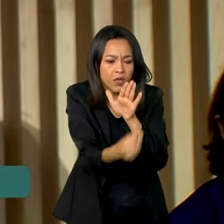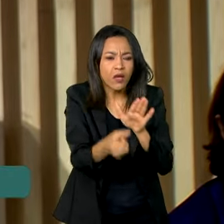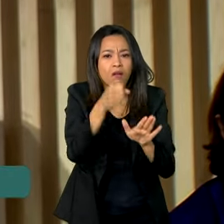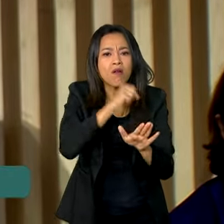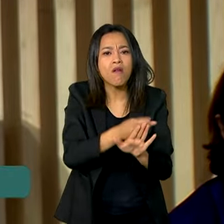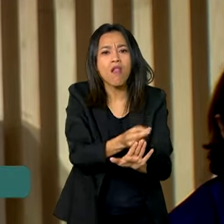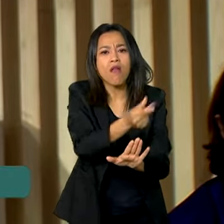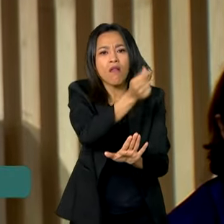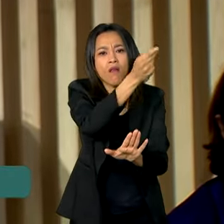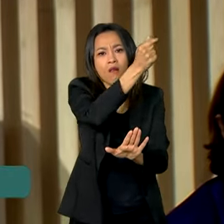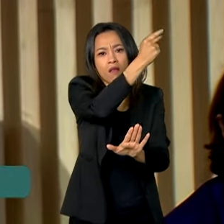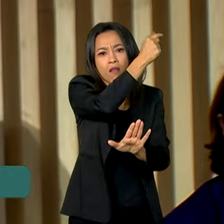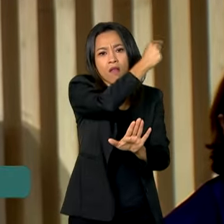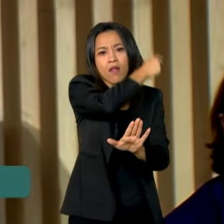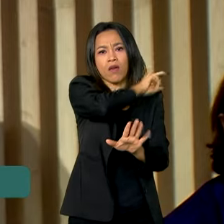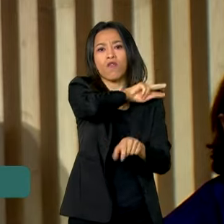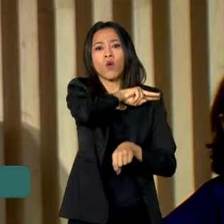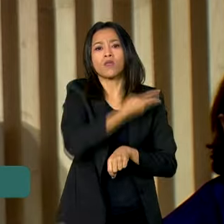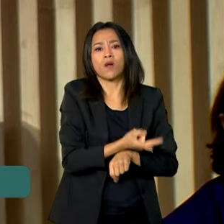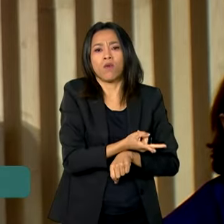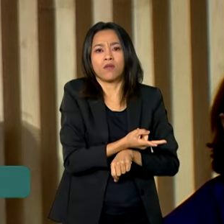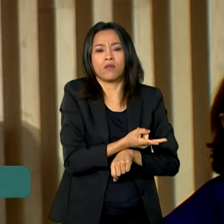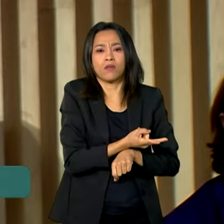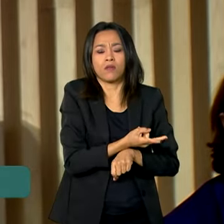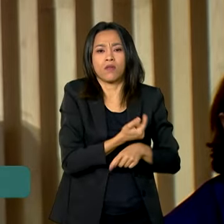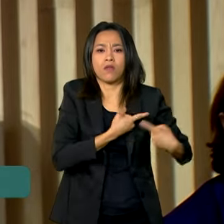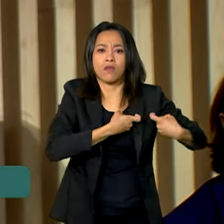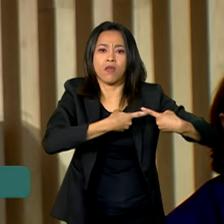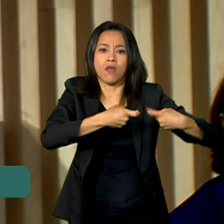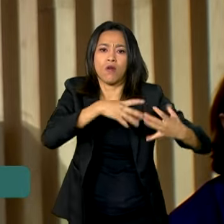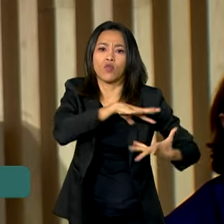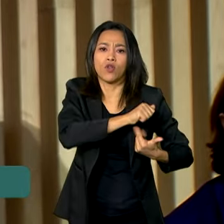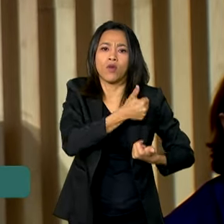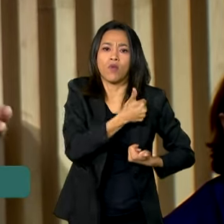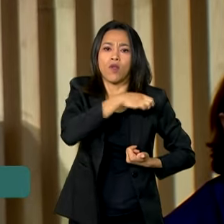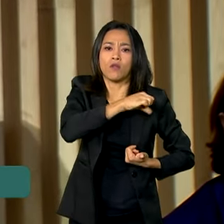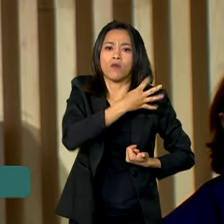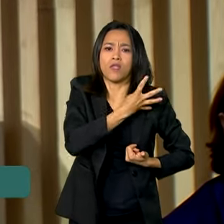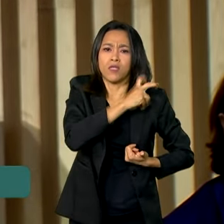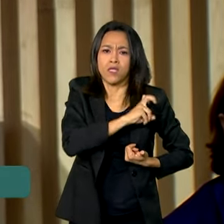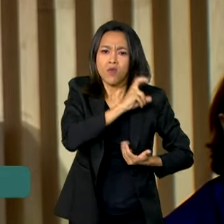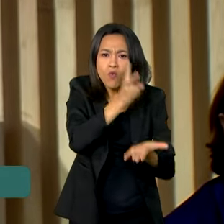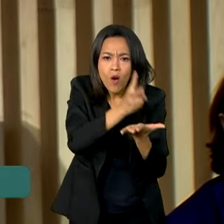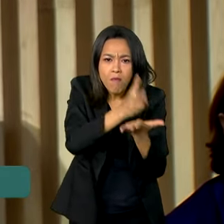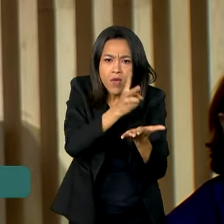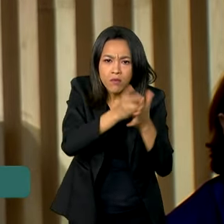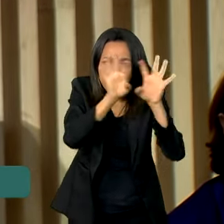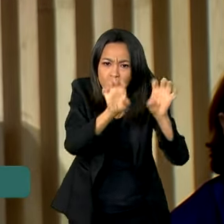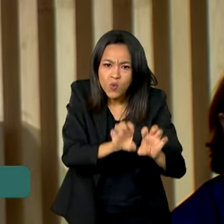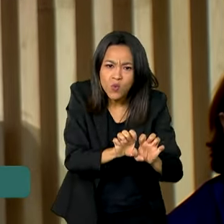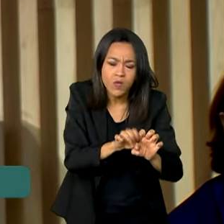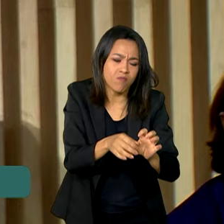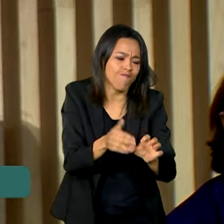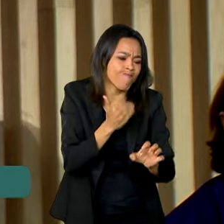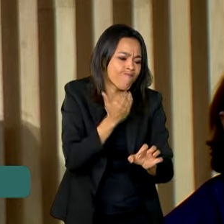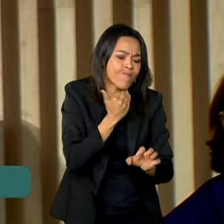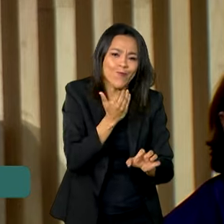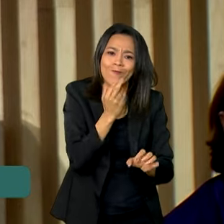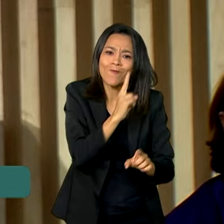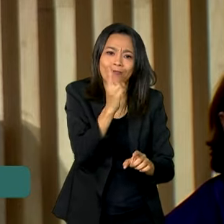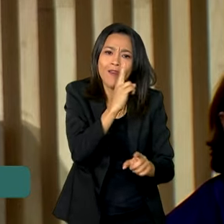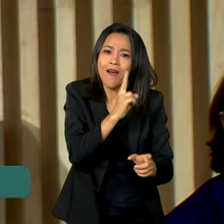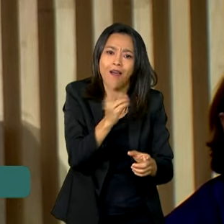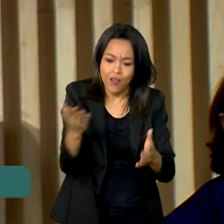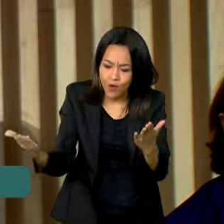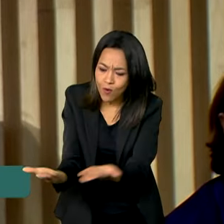resultou do flagelo da Segunda Guerra Mundial, em 1945, e que levou o mundo a uma situação em